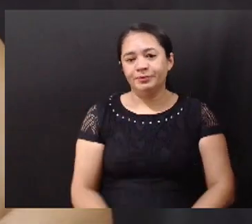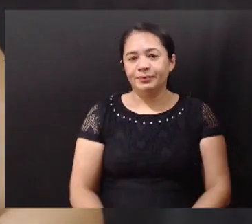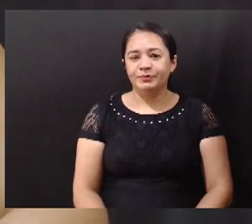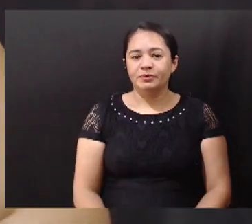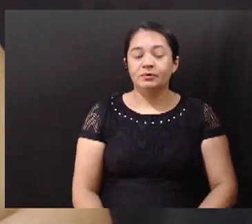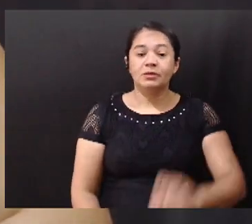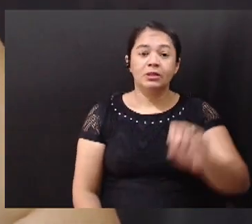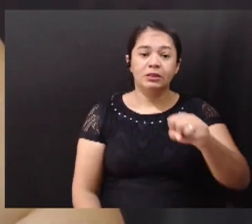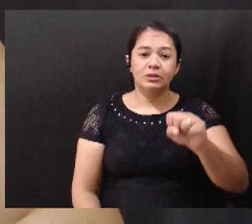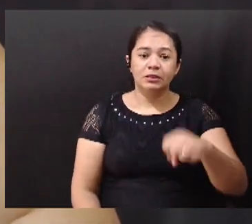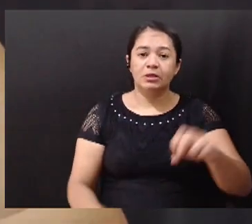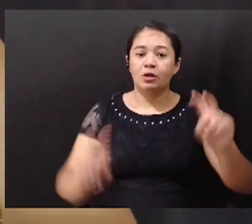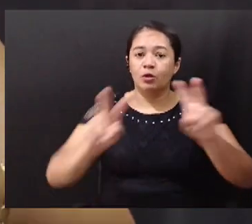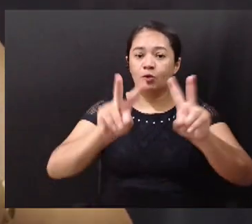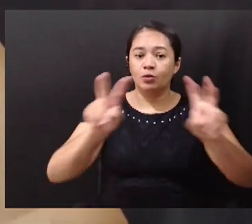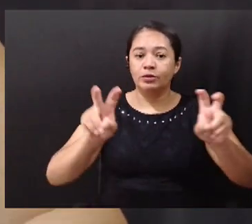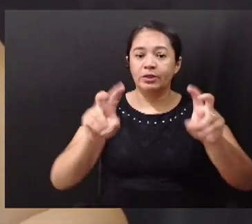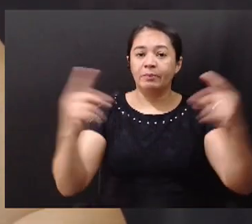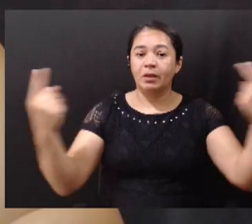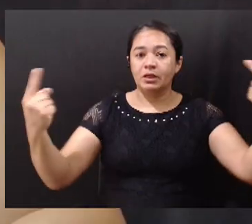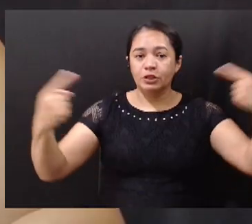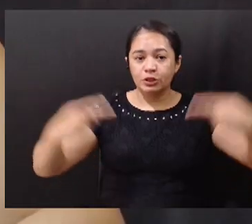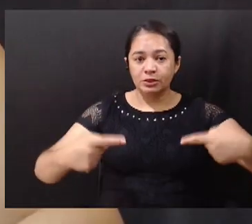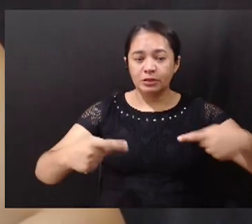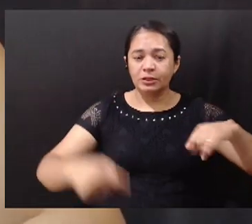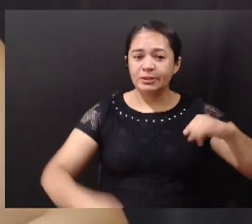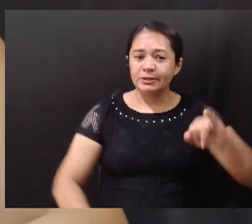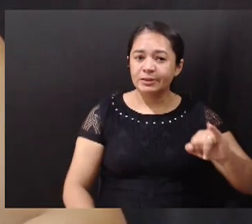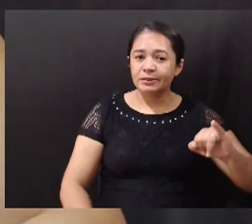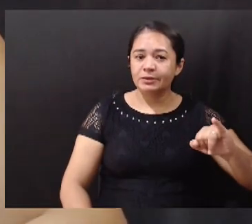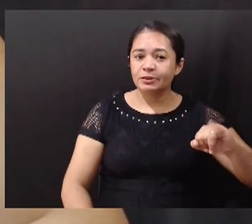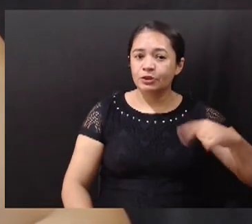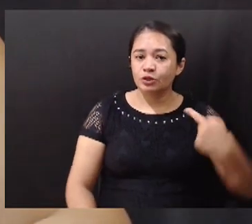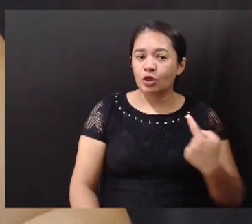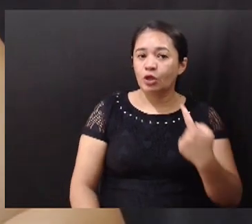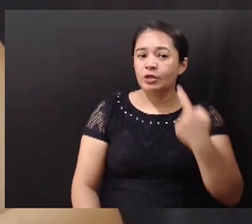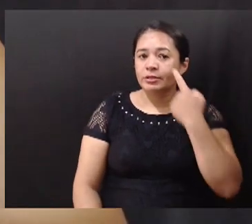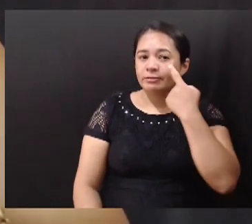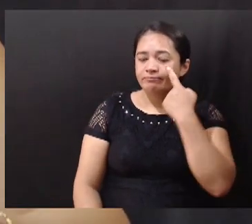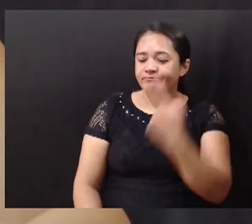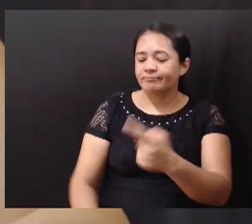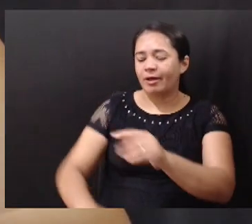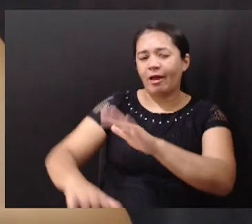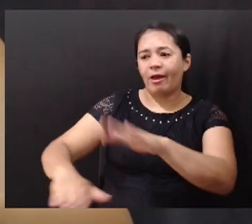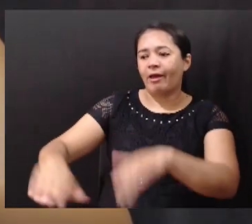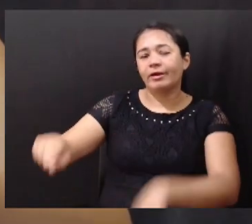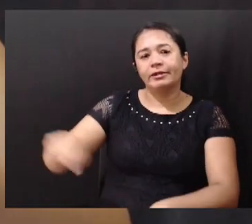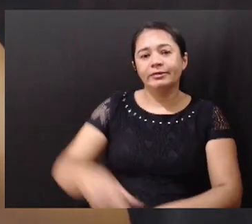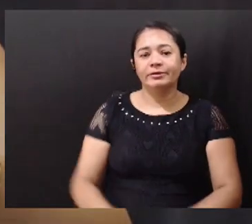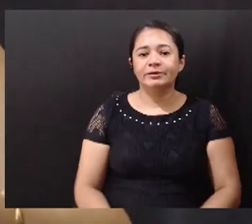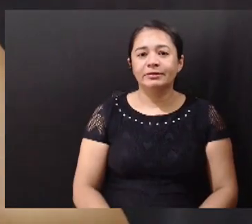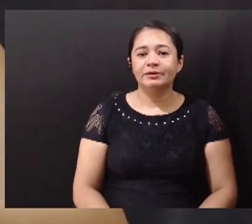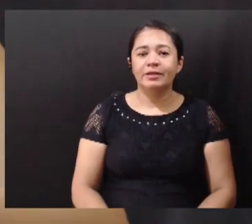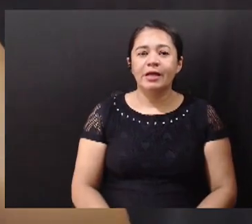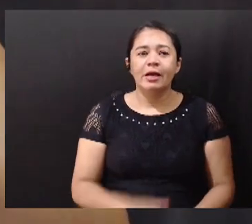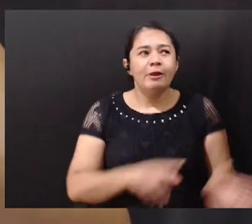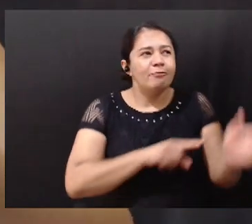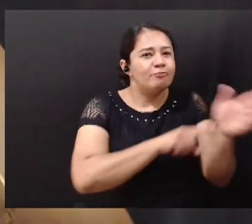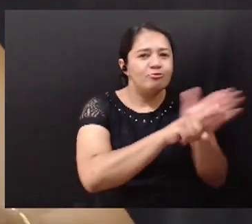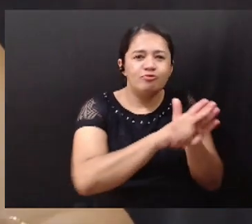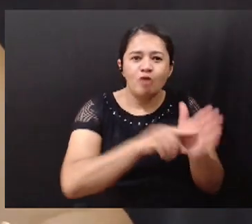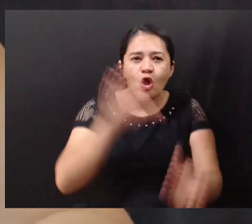muito desafiador, porque se a gente olha da perspectiva da criança, a criança ela é exploradora, ela é curiosa, ela